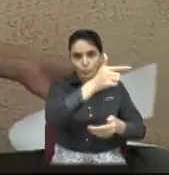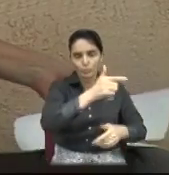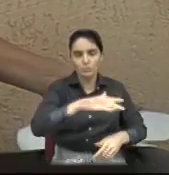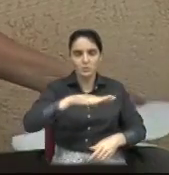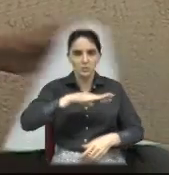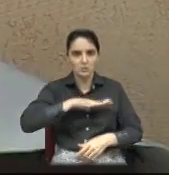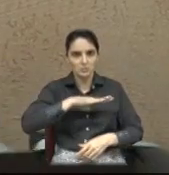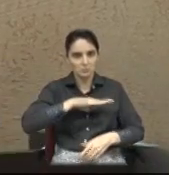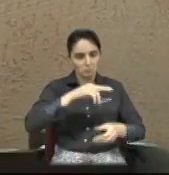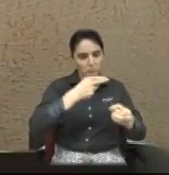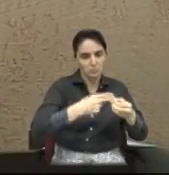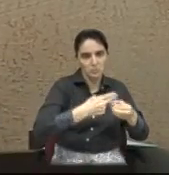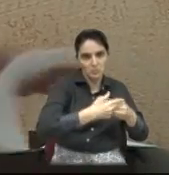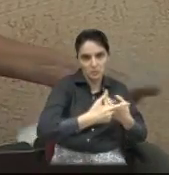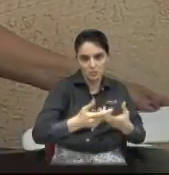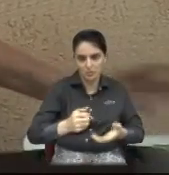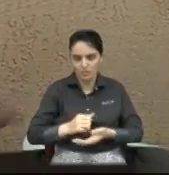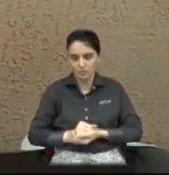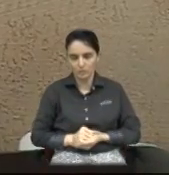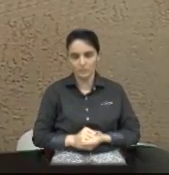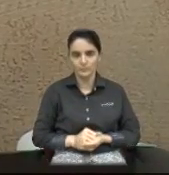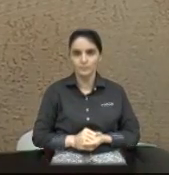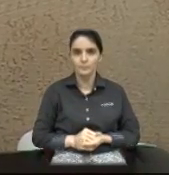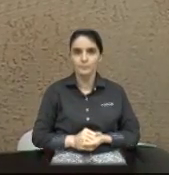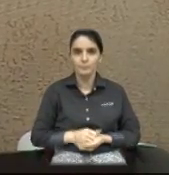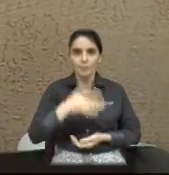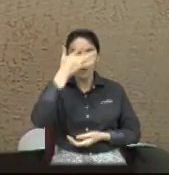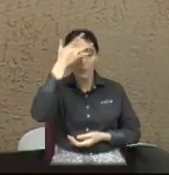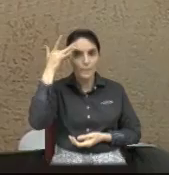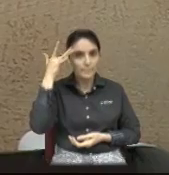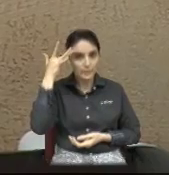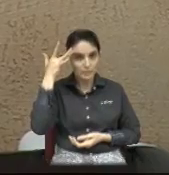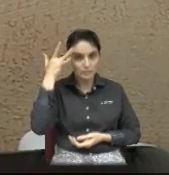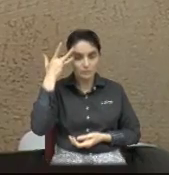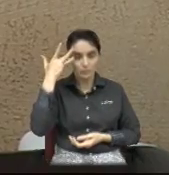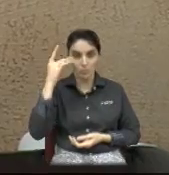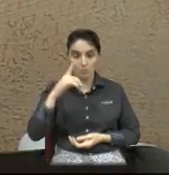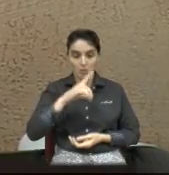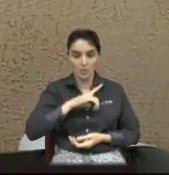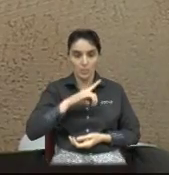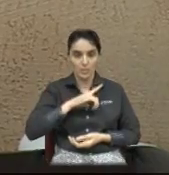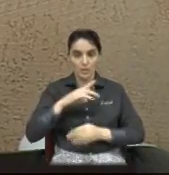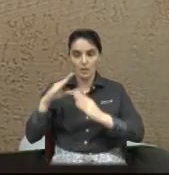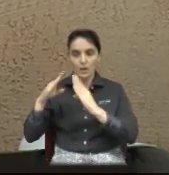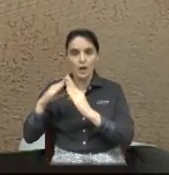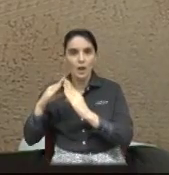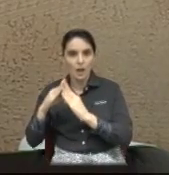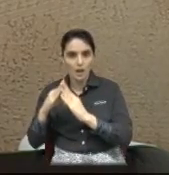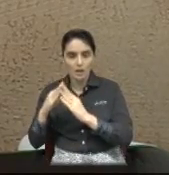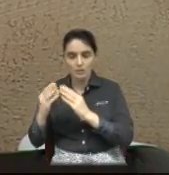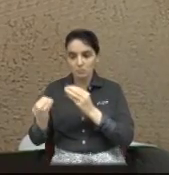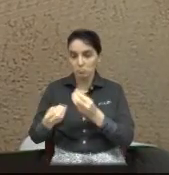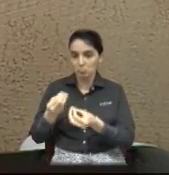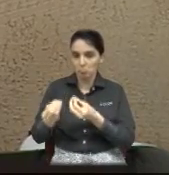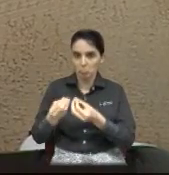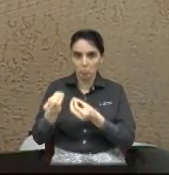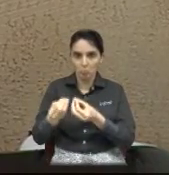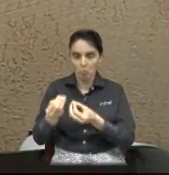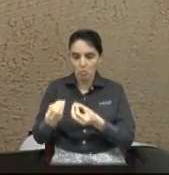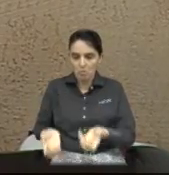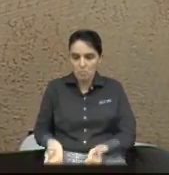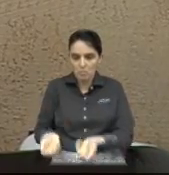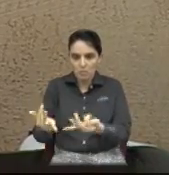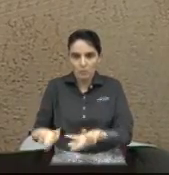o contribuinte que possuírem em sua residência ou empresa mecanismos fiscais que estimulem o uso de